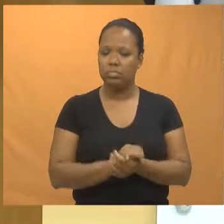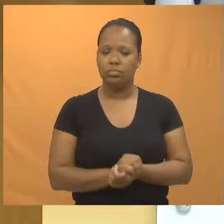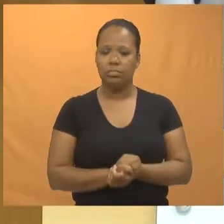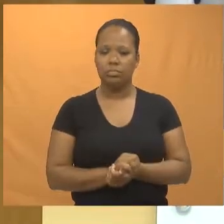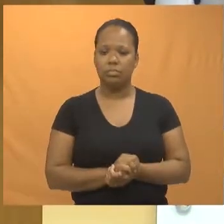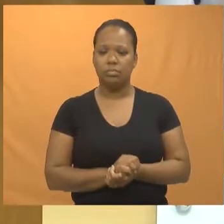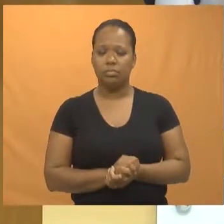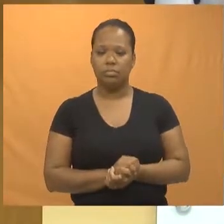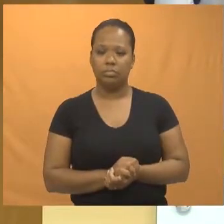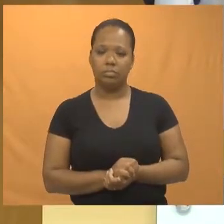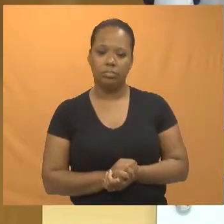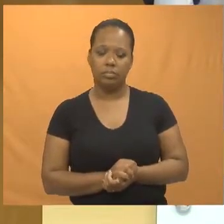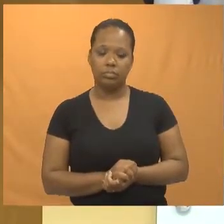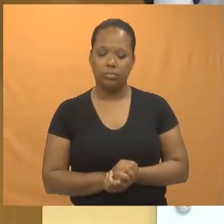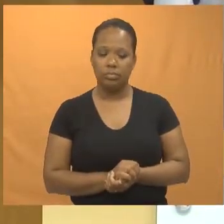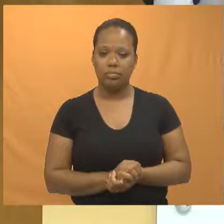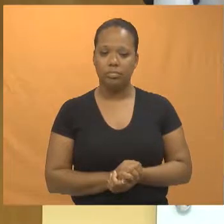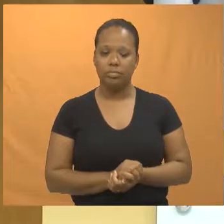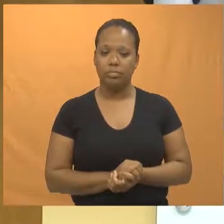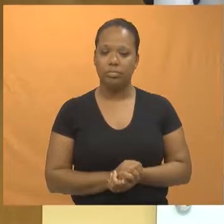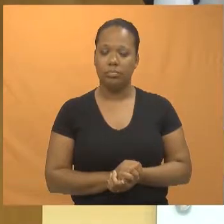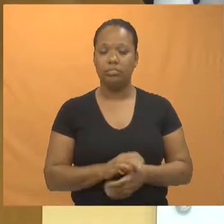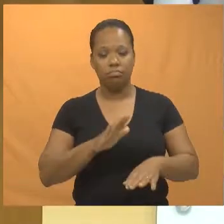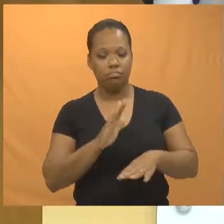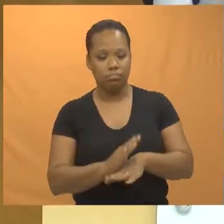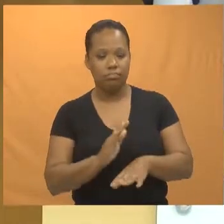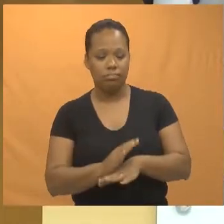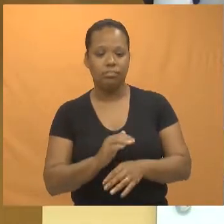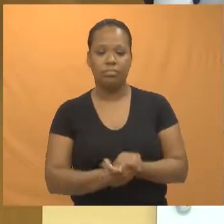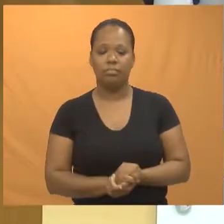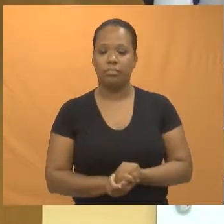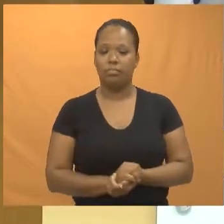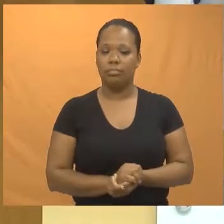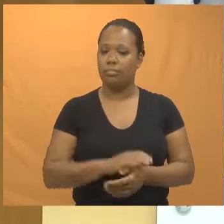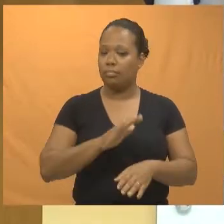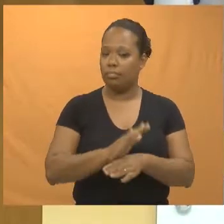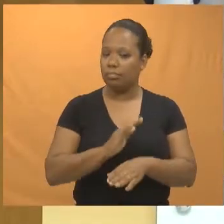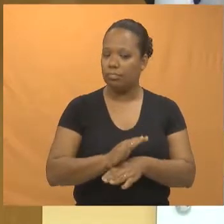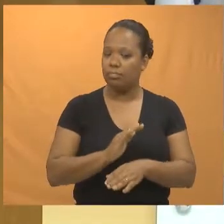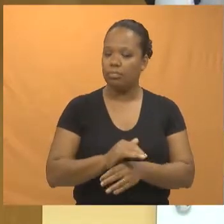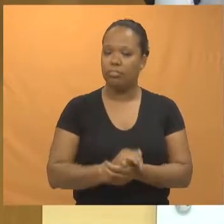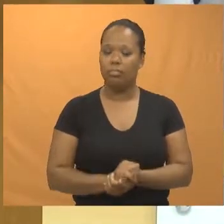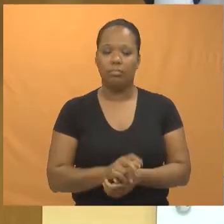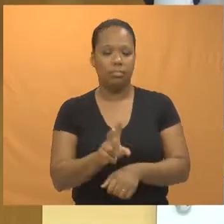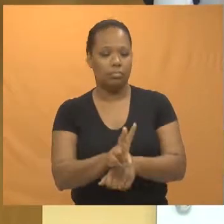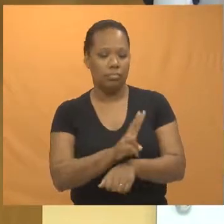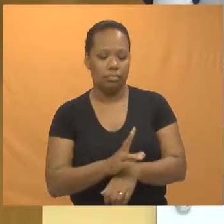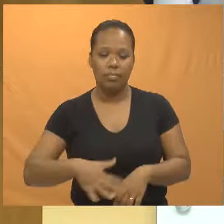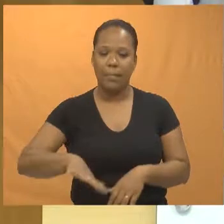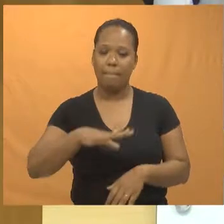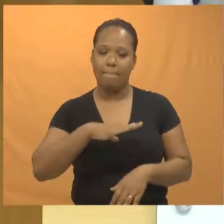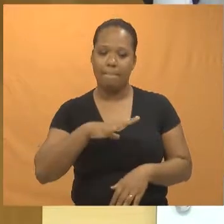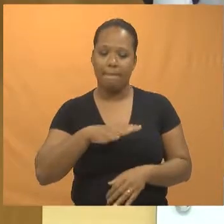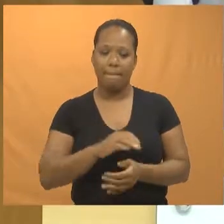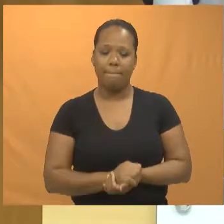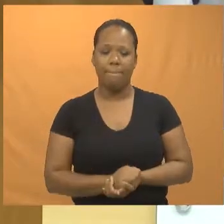suas brechas aí para poder dar conta do recado da cidade.